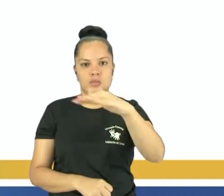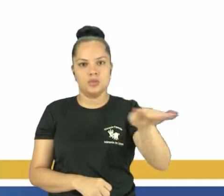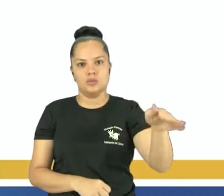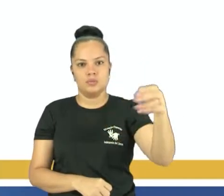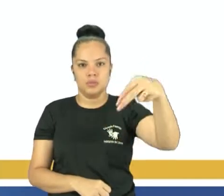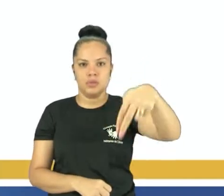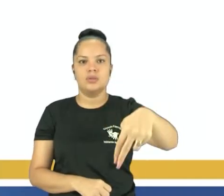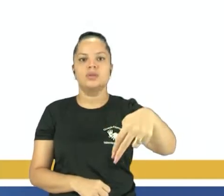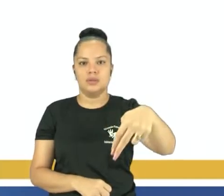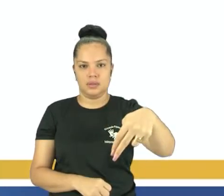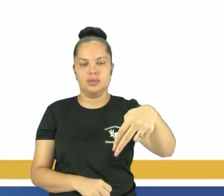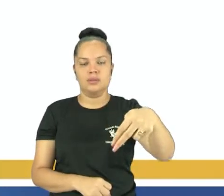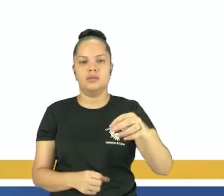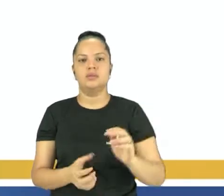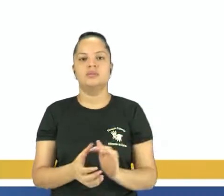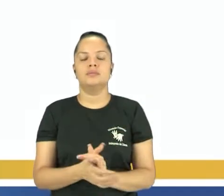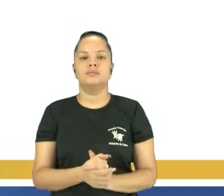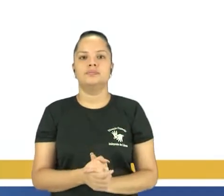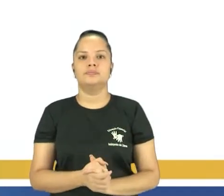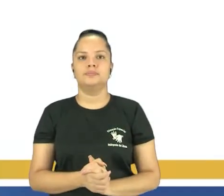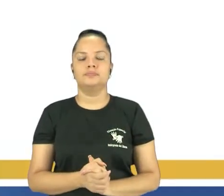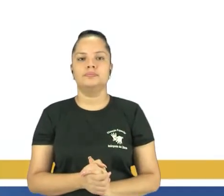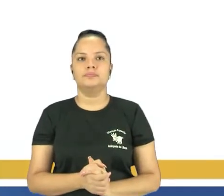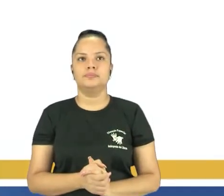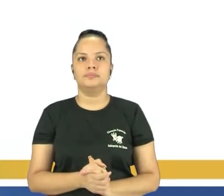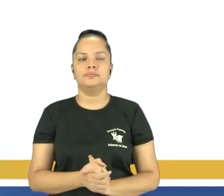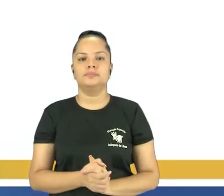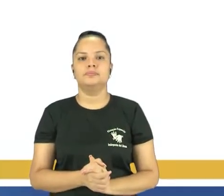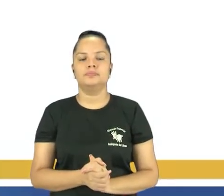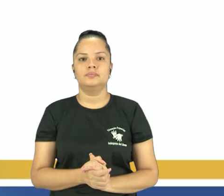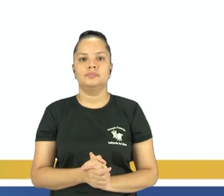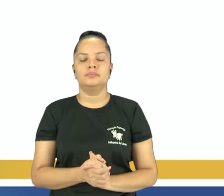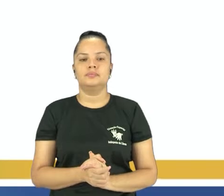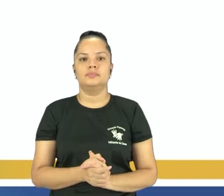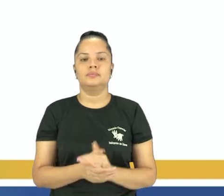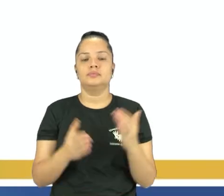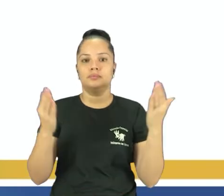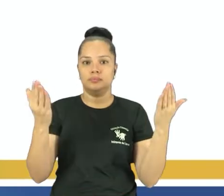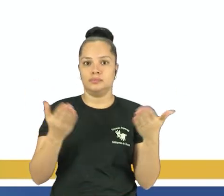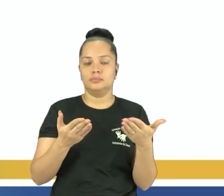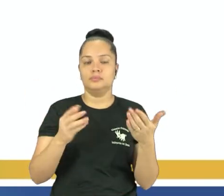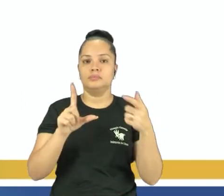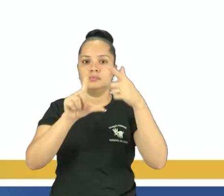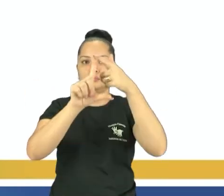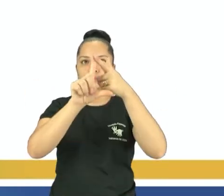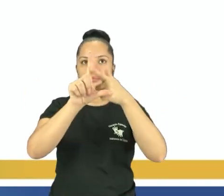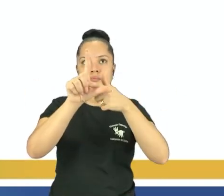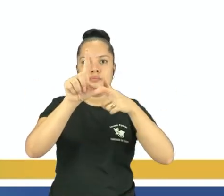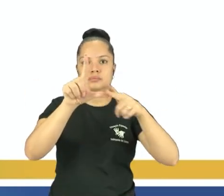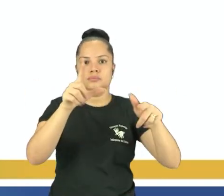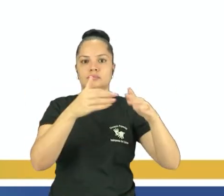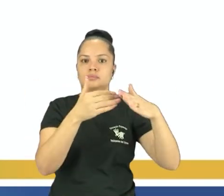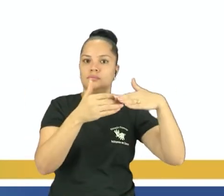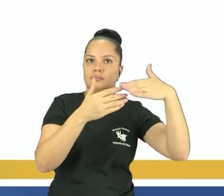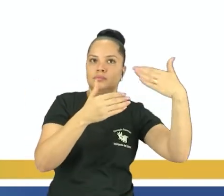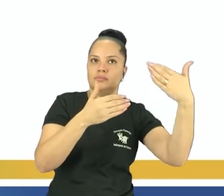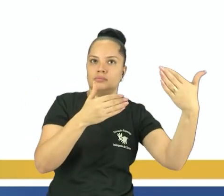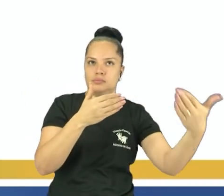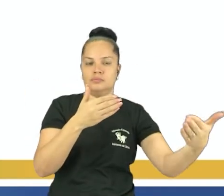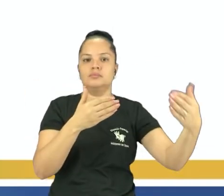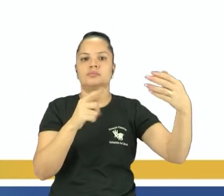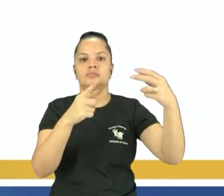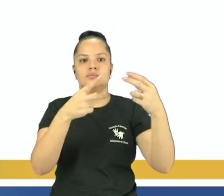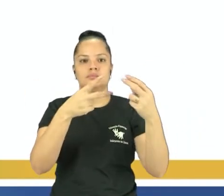pela quantidade de lados, que é o nosso N. Bom, falaremos então agora sobre os ângulos externos, né? De um